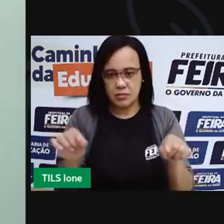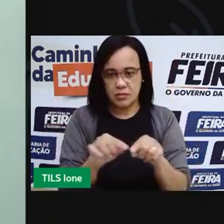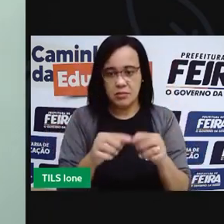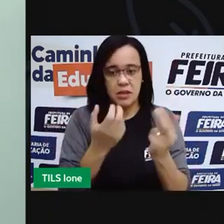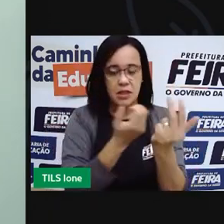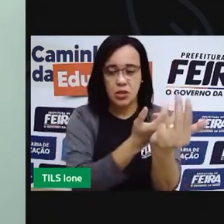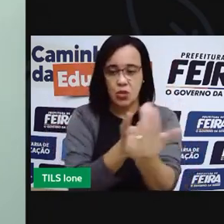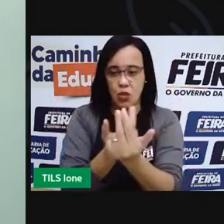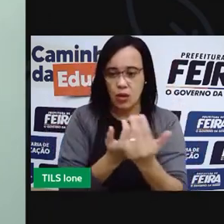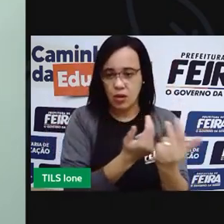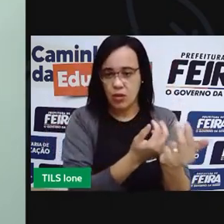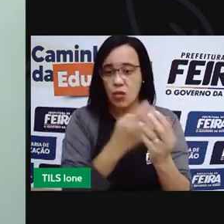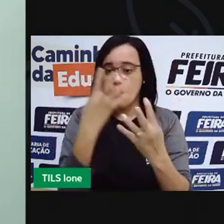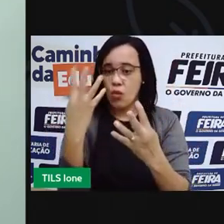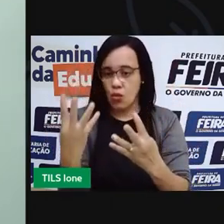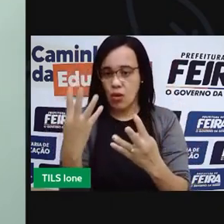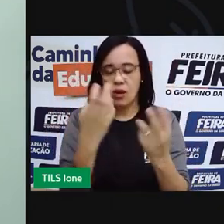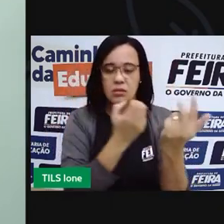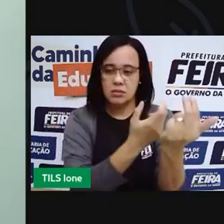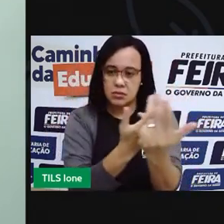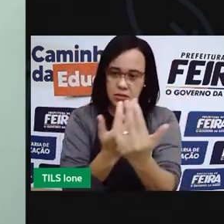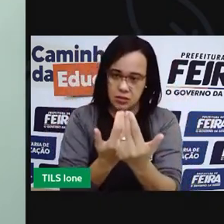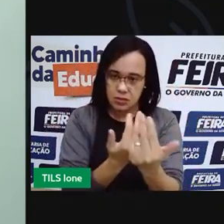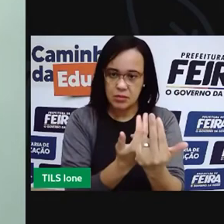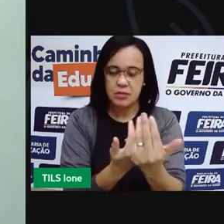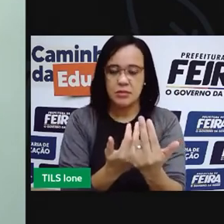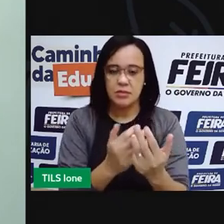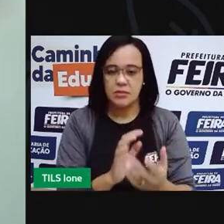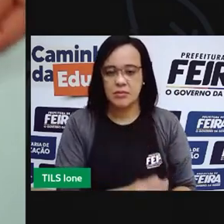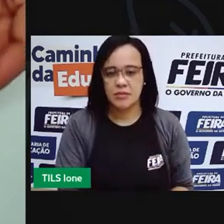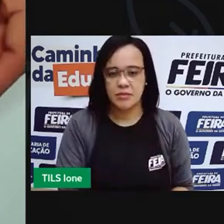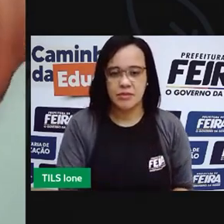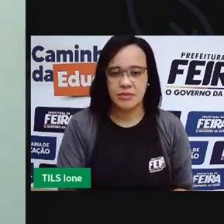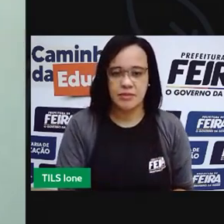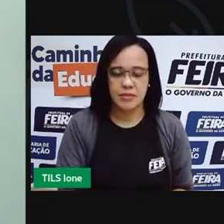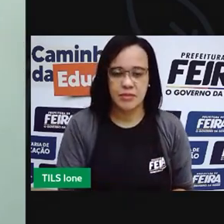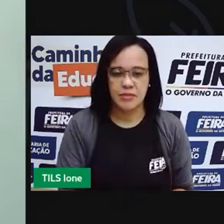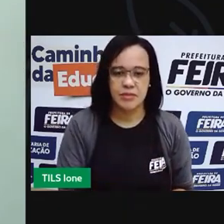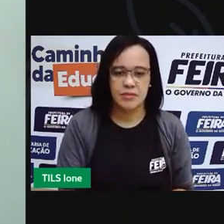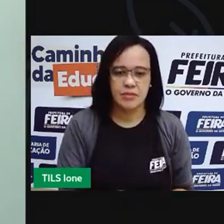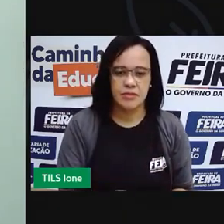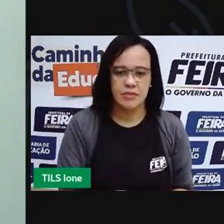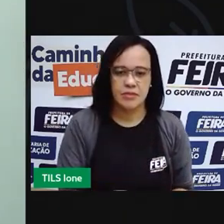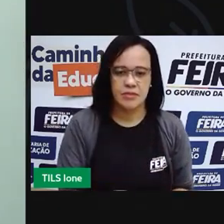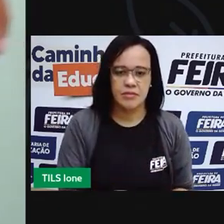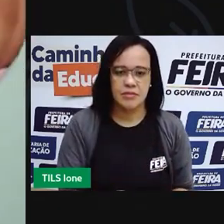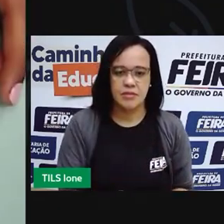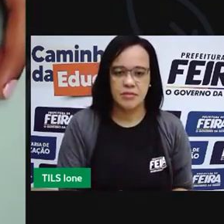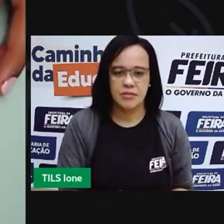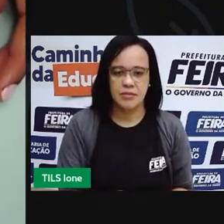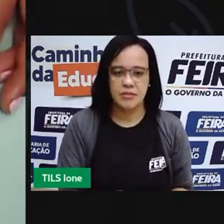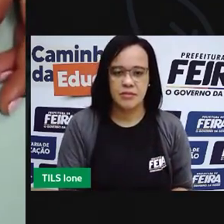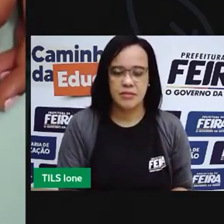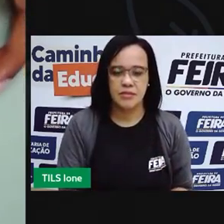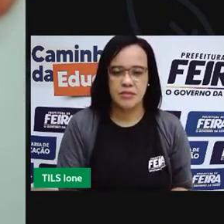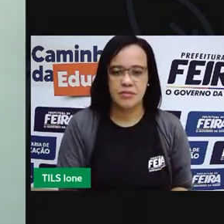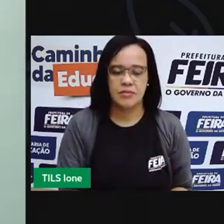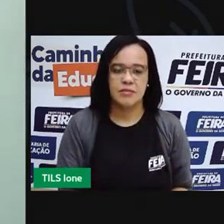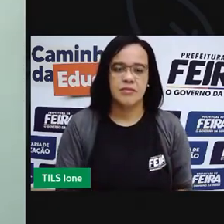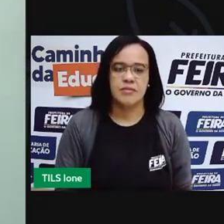quadrado. E agora aqui, a gente volta para esse formato